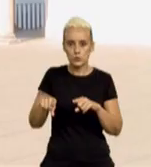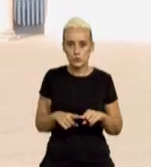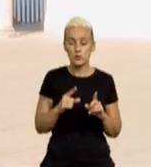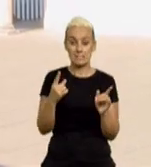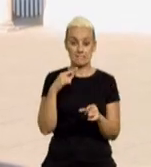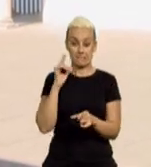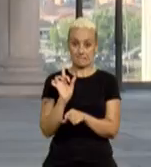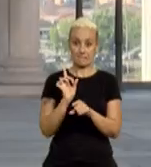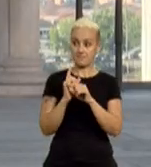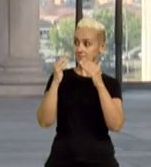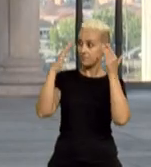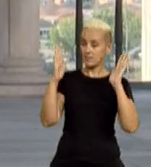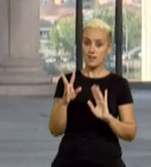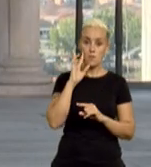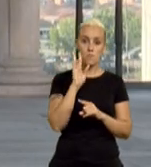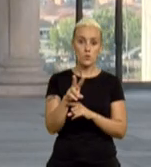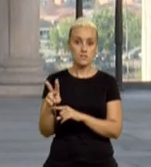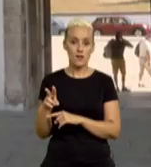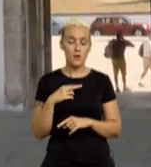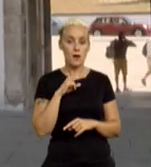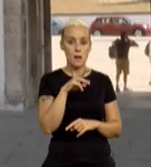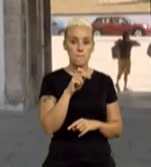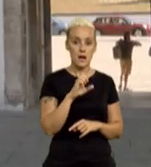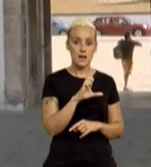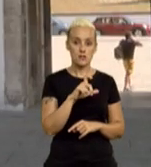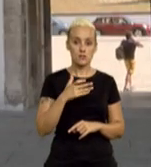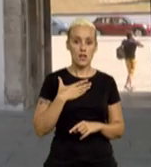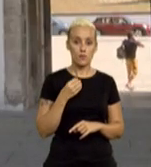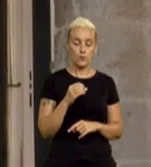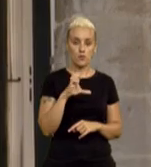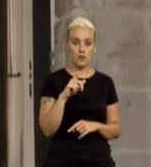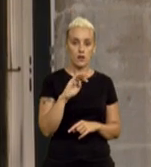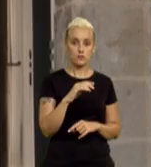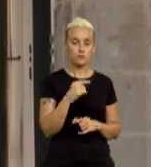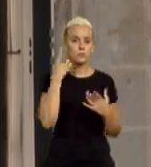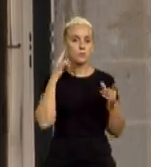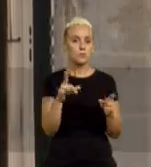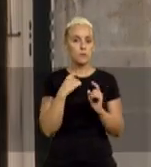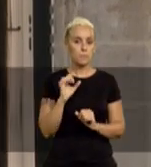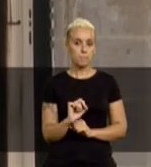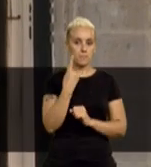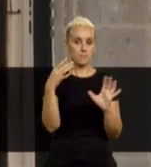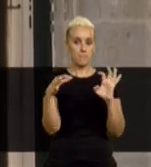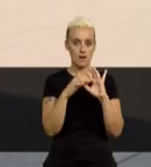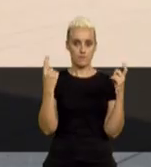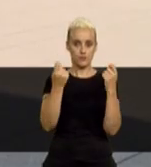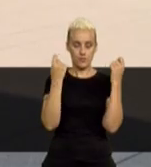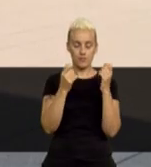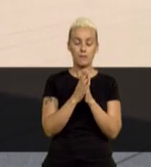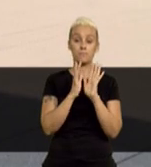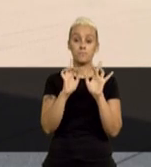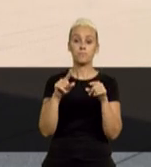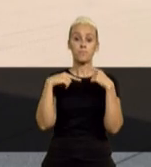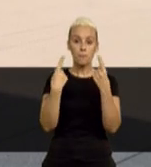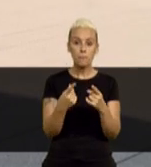Estamos precisamente no Museu Nacional Machado Castro, onde terá lugar o primeiro concerto do festival. Depois deste primeiro